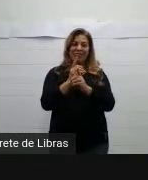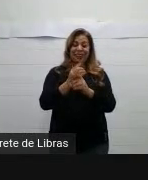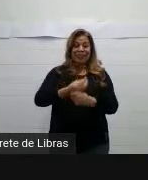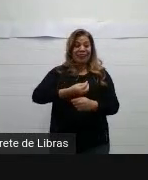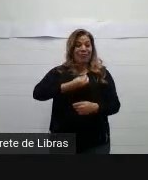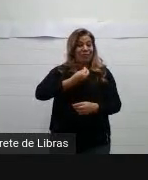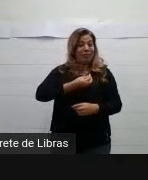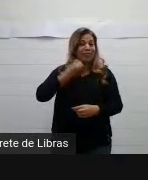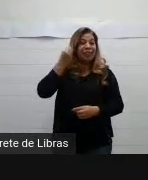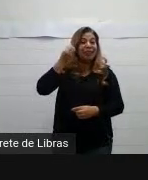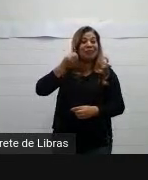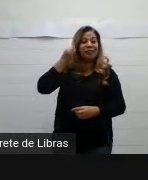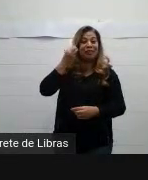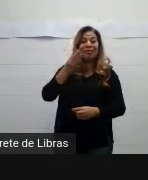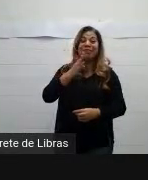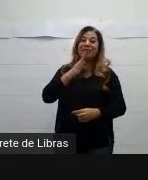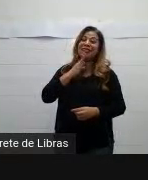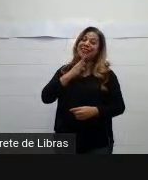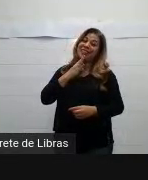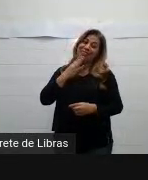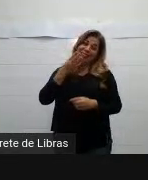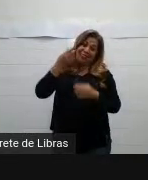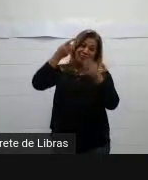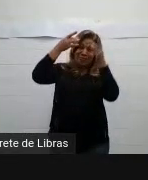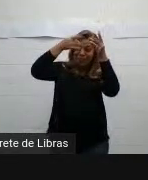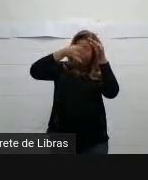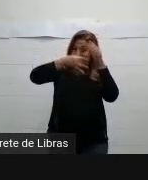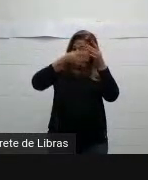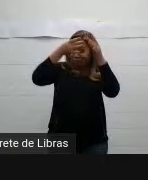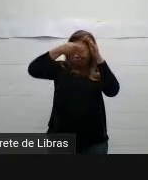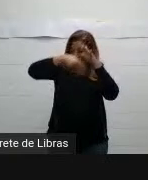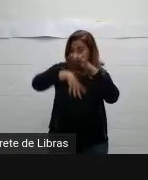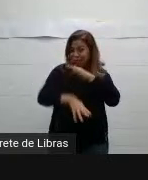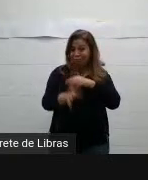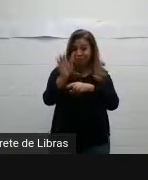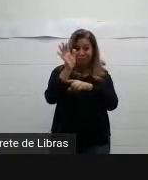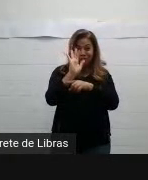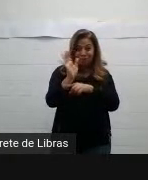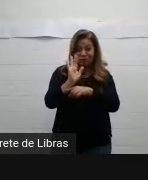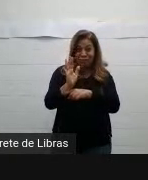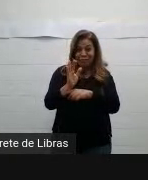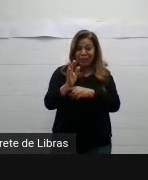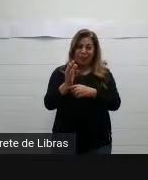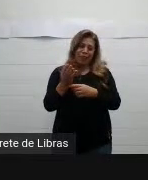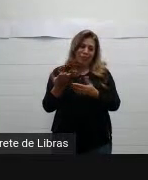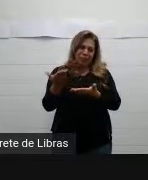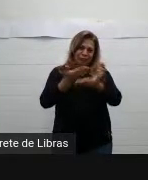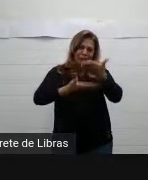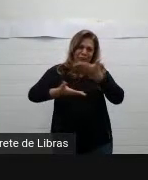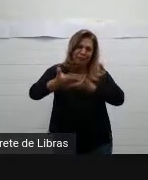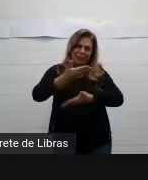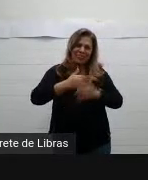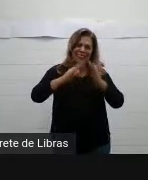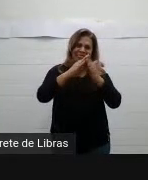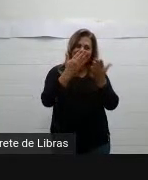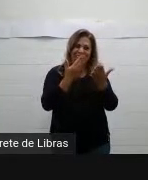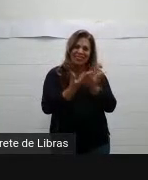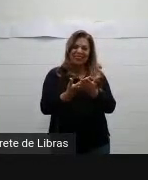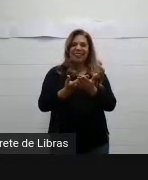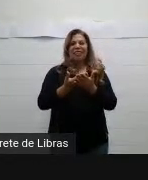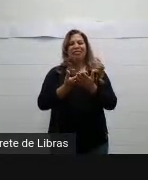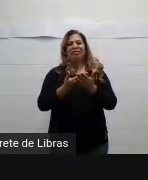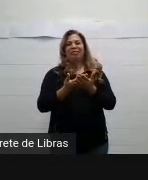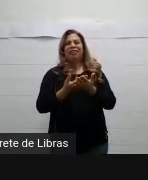um pouco e de conhecer um pouco essa interlocução do cinema com a educação, do cinema com a escola, com a vida deles,